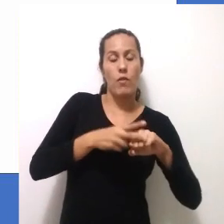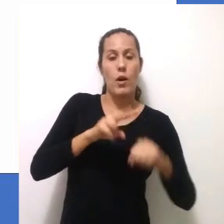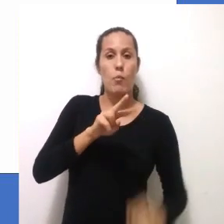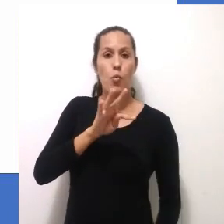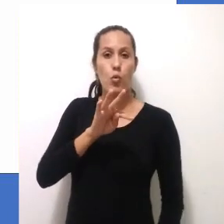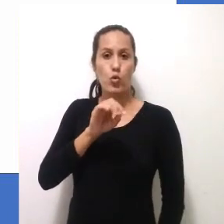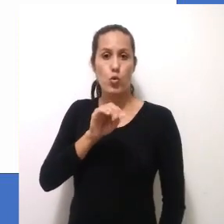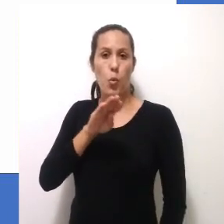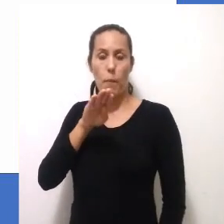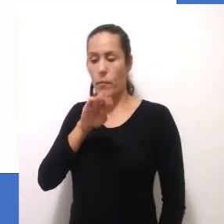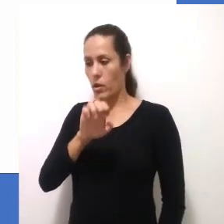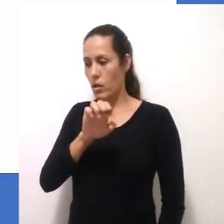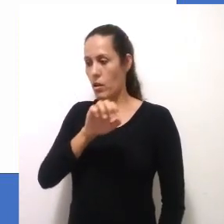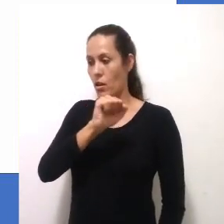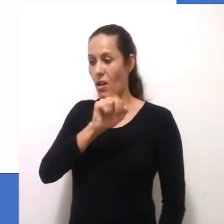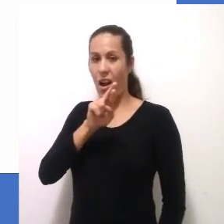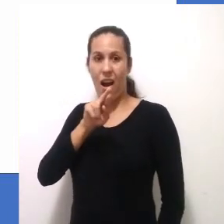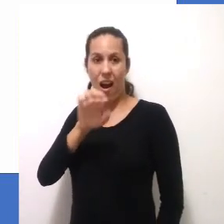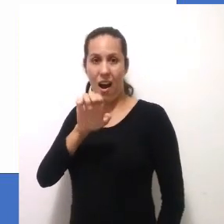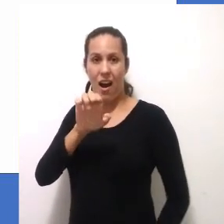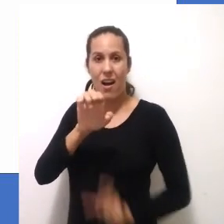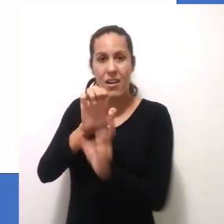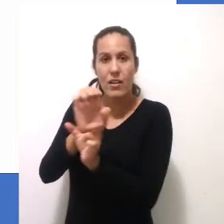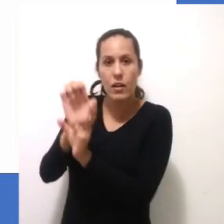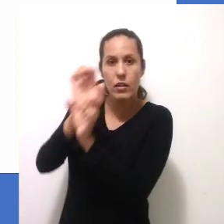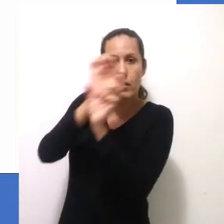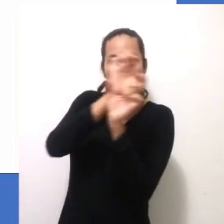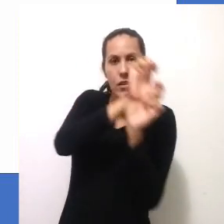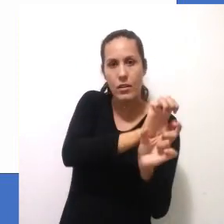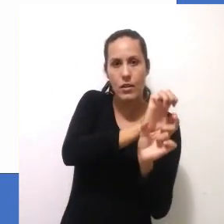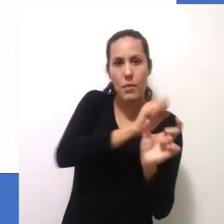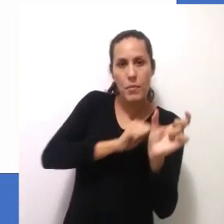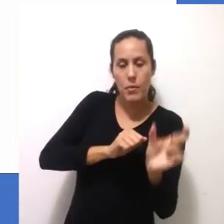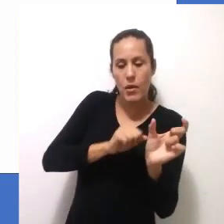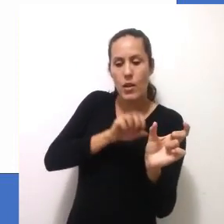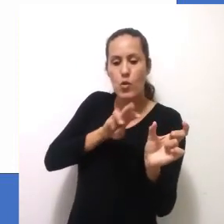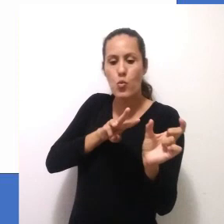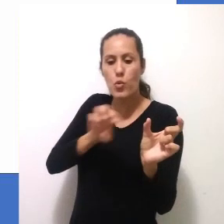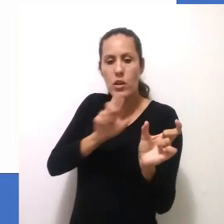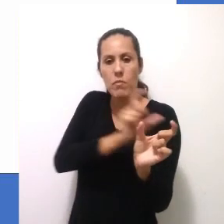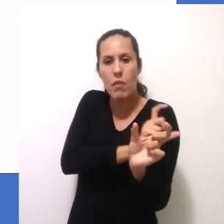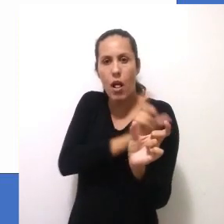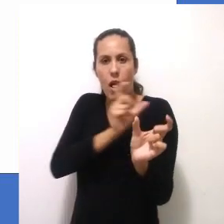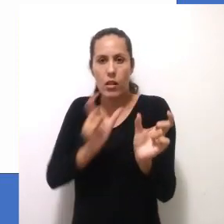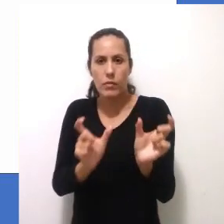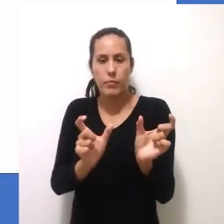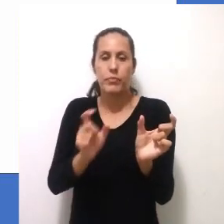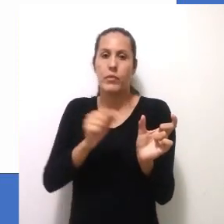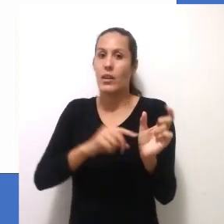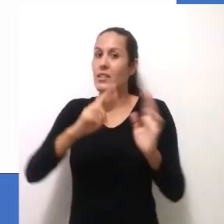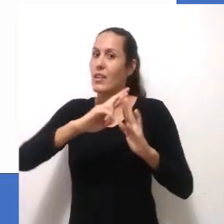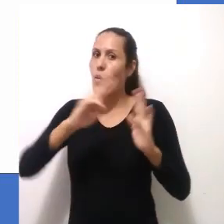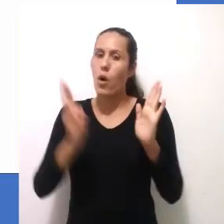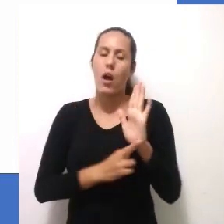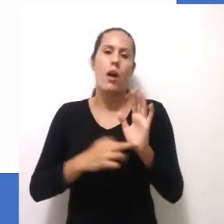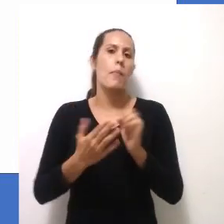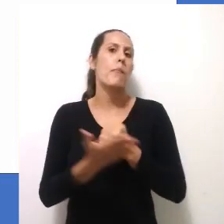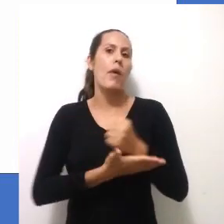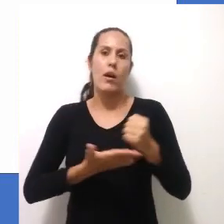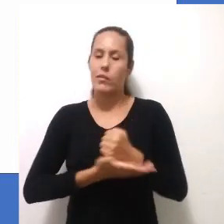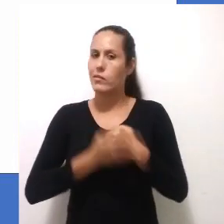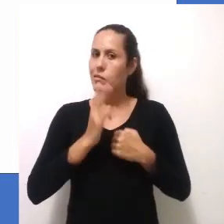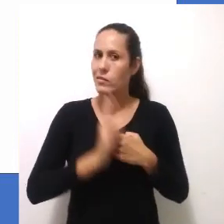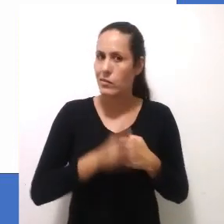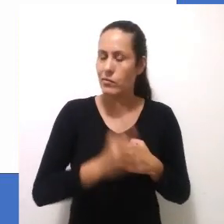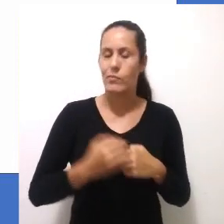verbo to be, ele foi para frente do pronome pessoal we. Isso é uma regra muito